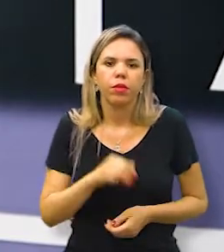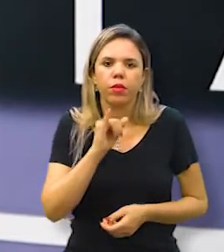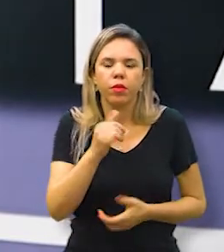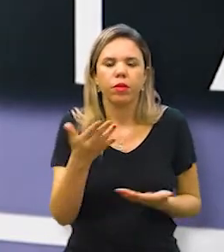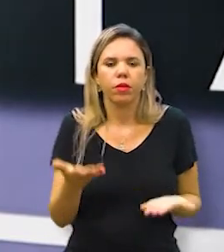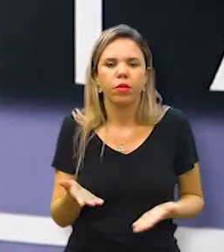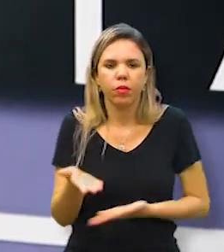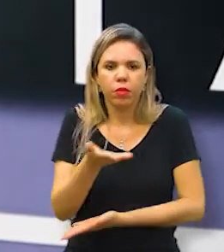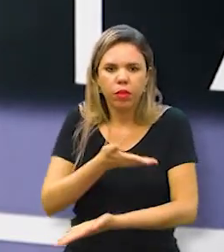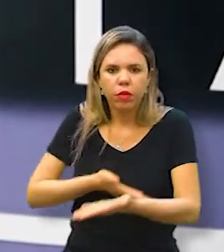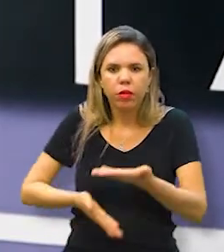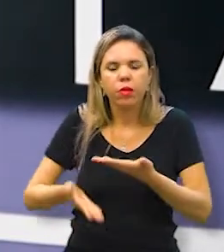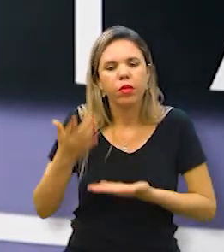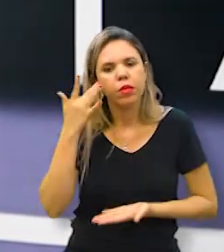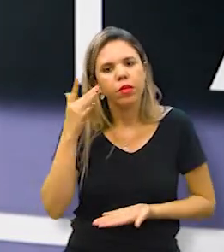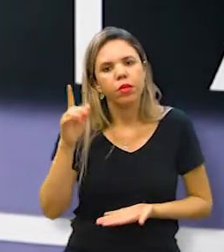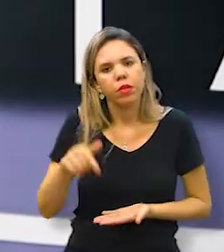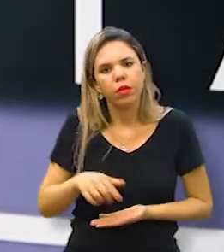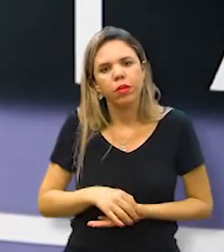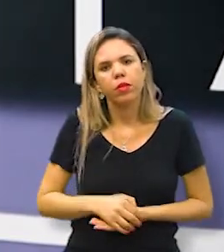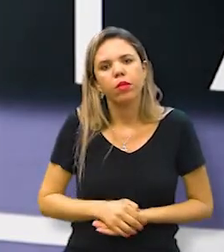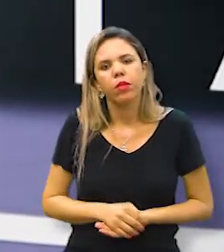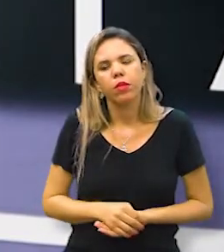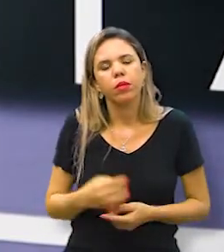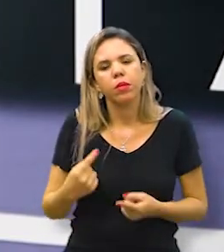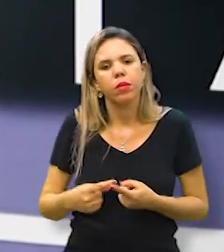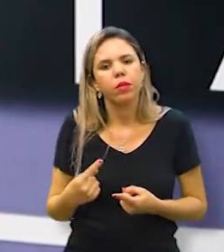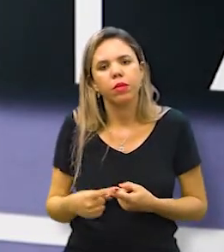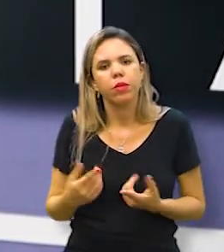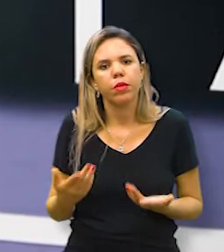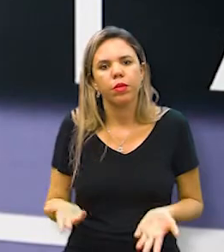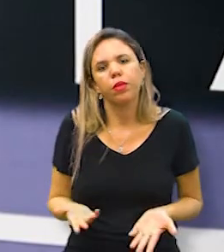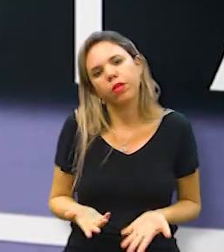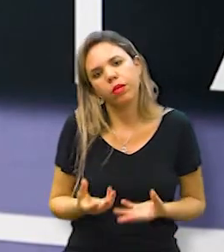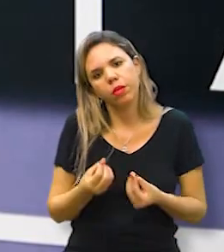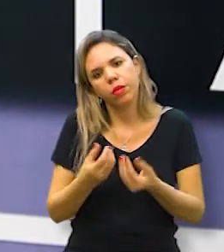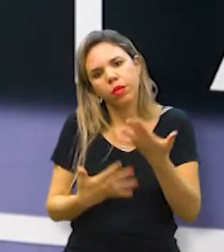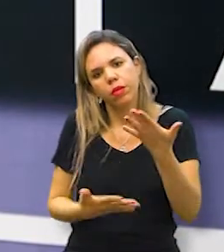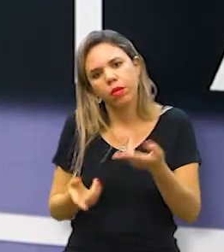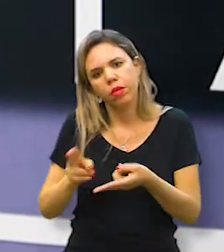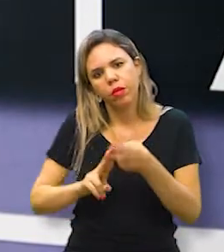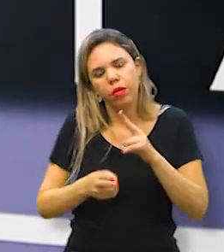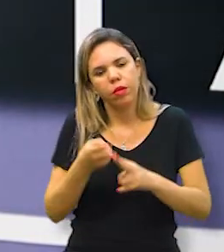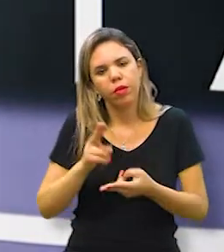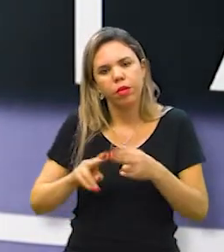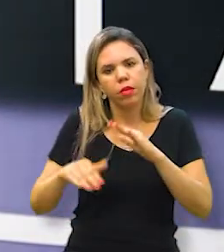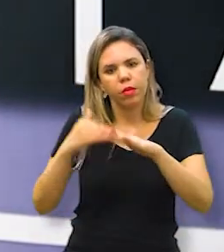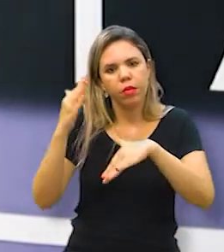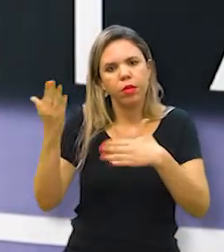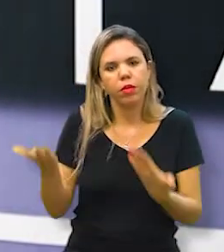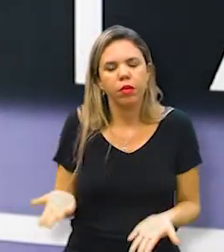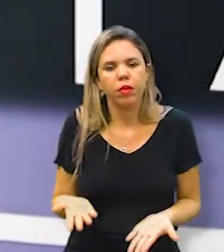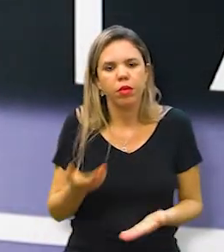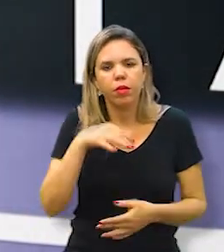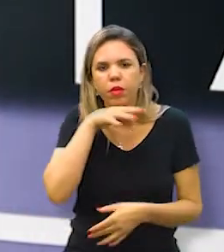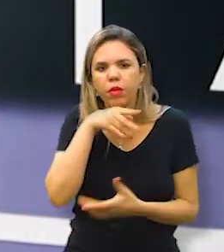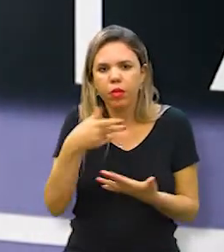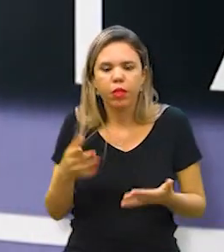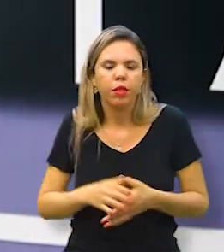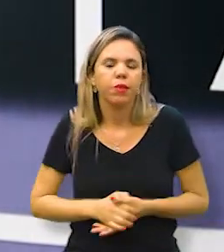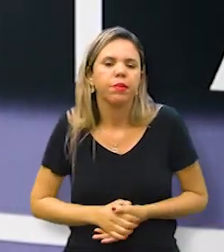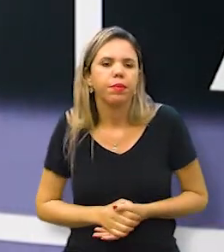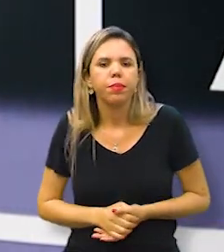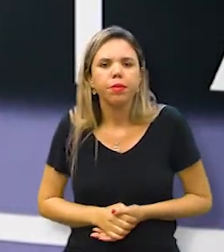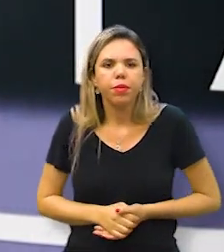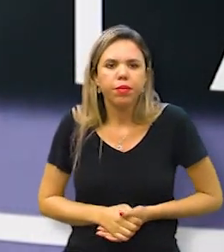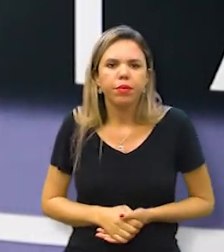essa troca, né? Acho que troca é uma palavra porque são tantas habilidades desenvolvidas, né, com esses animais, né?